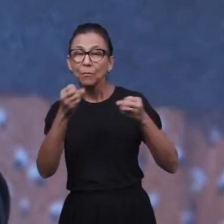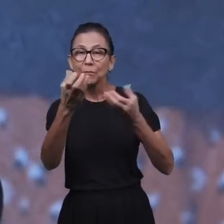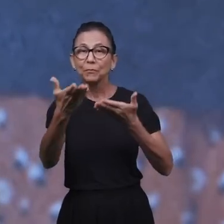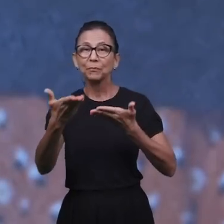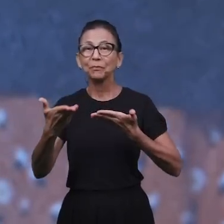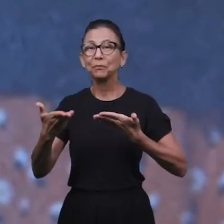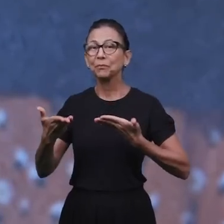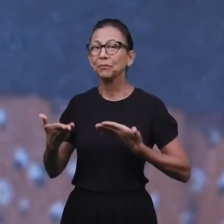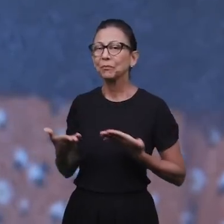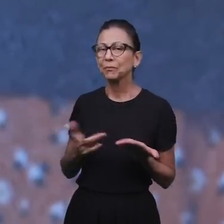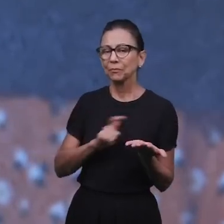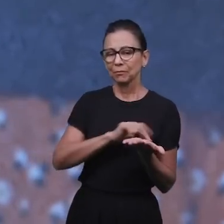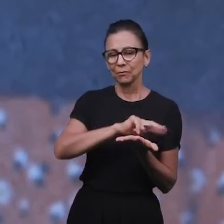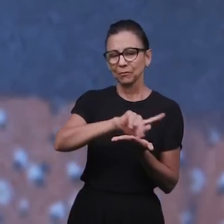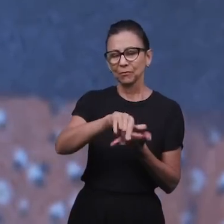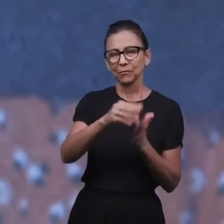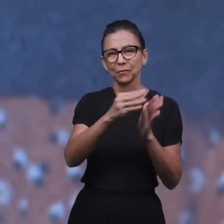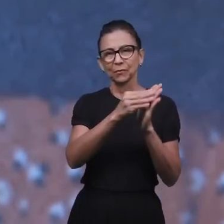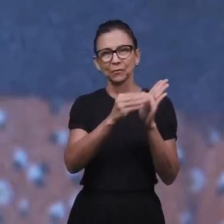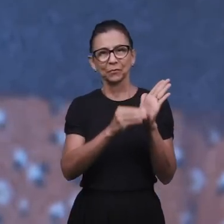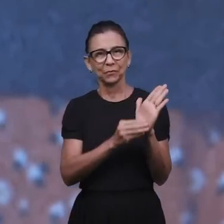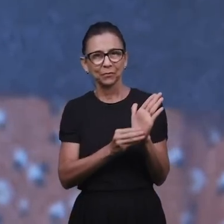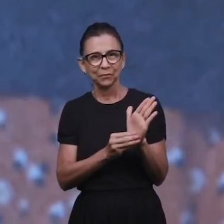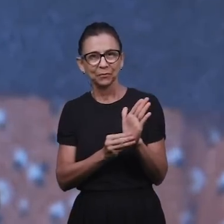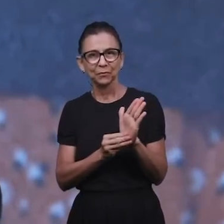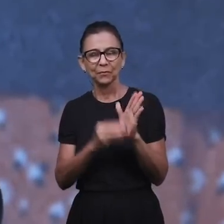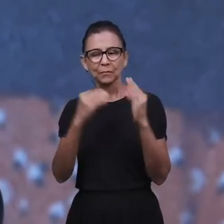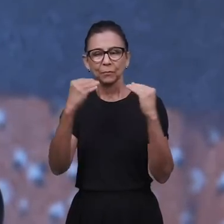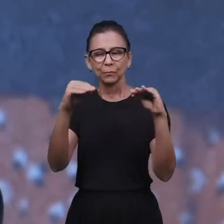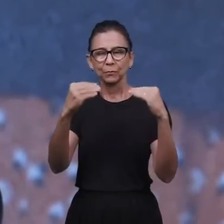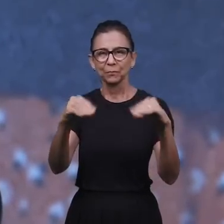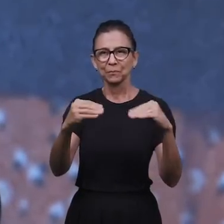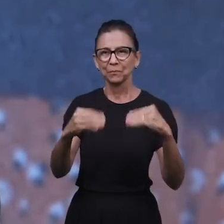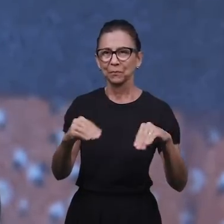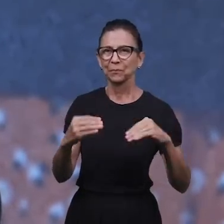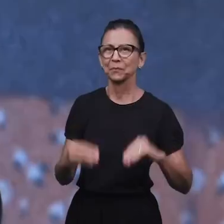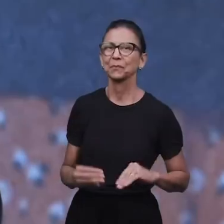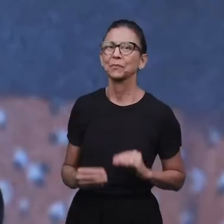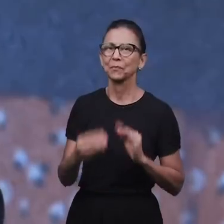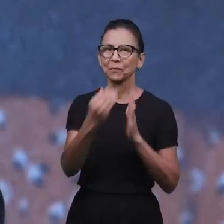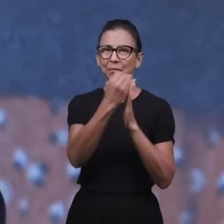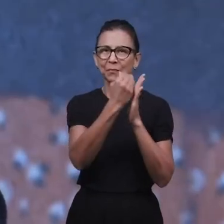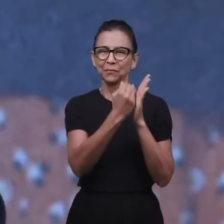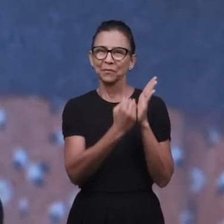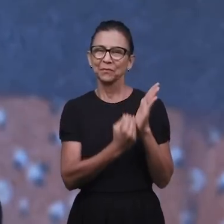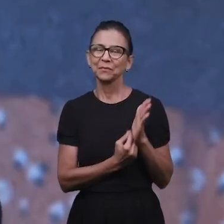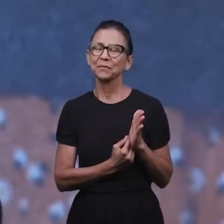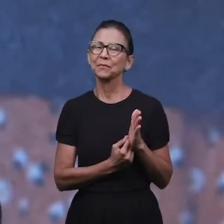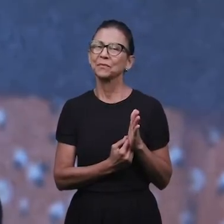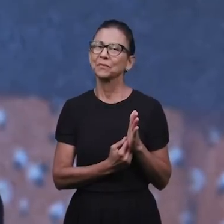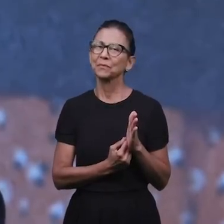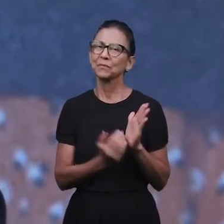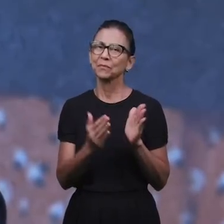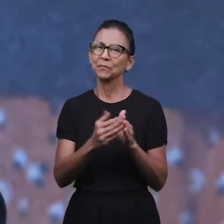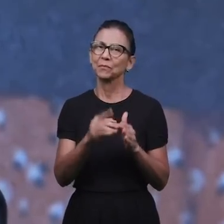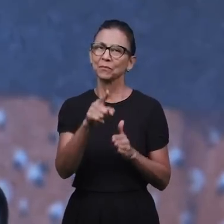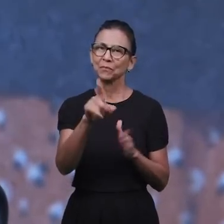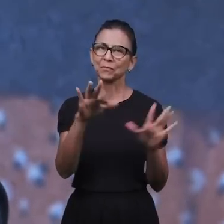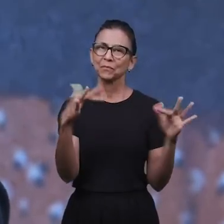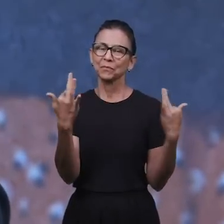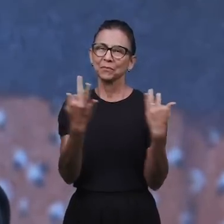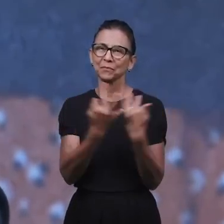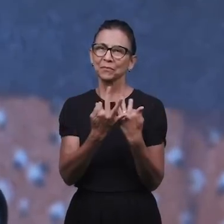o conteúdo que tinha. Seja bem-vindo. Nós temos diversos conteúdos que estão sendo sempre colocados aqui na nossa